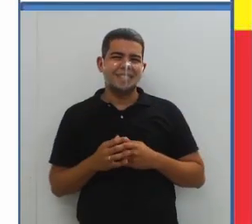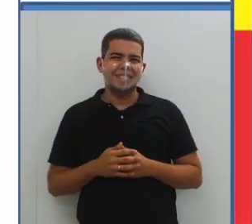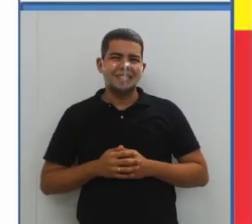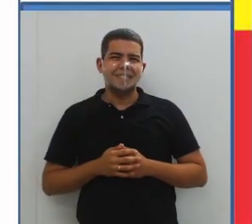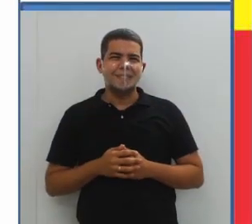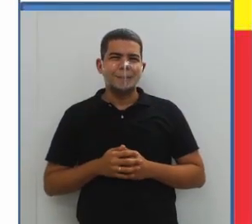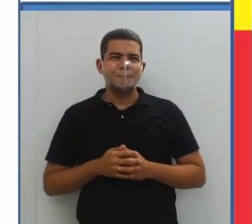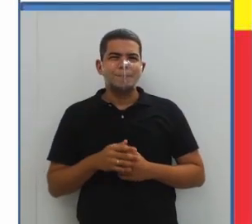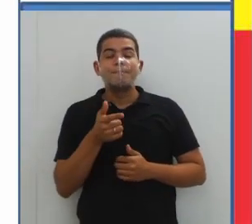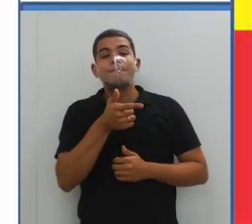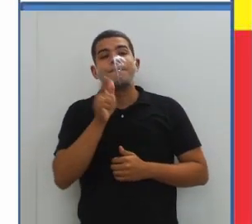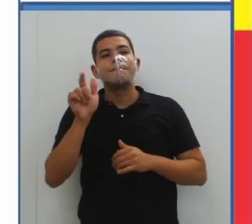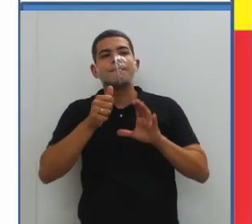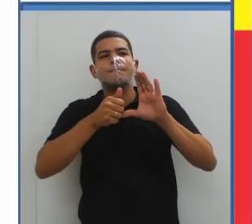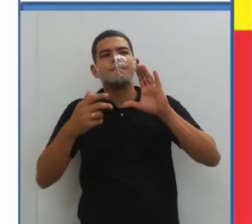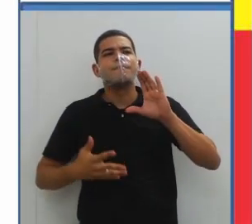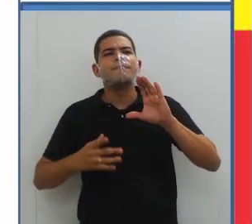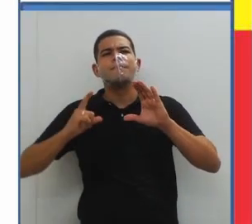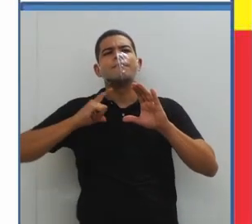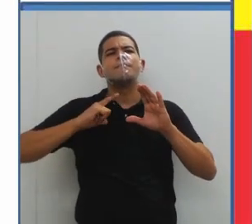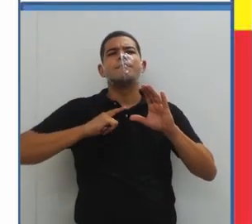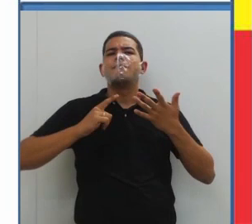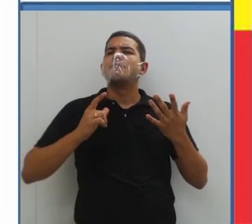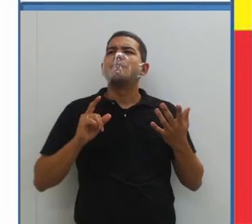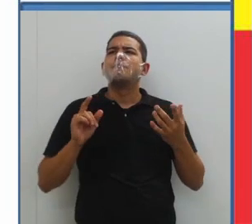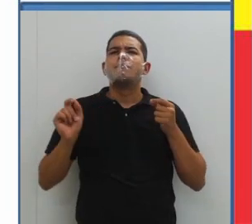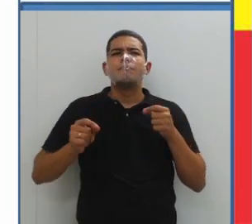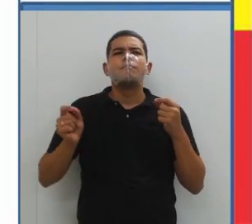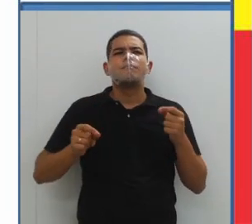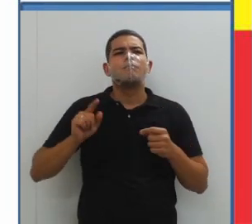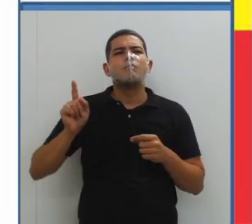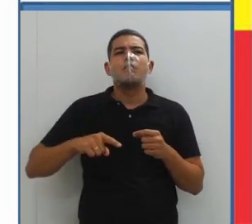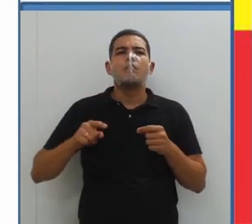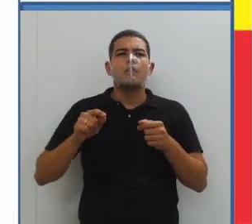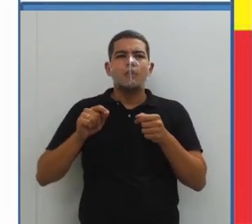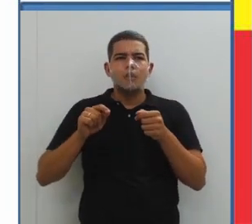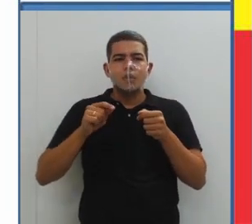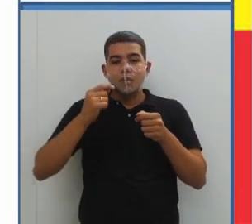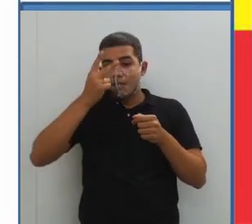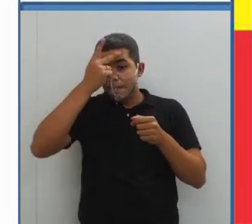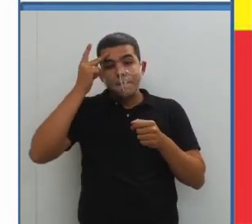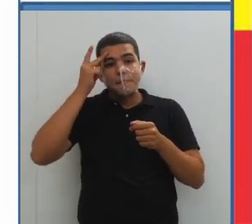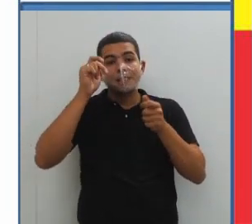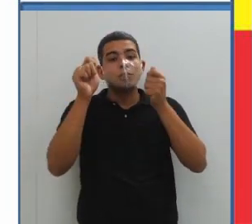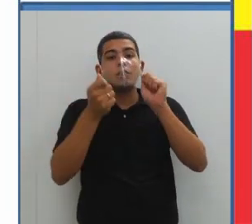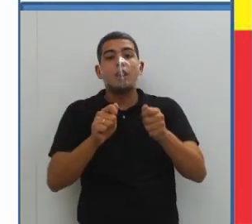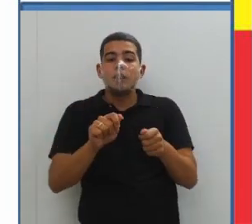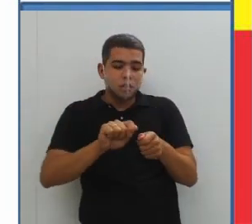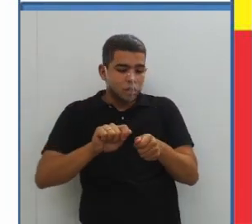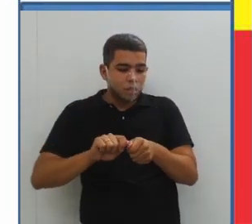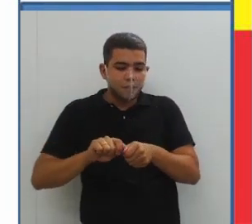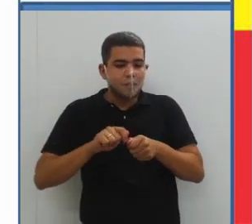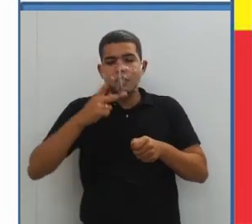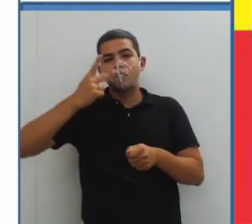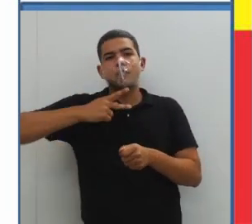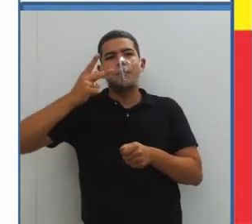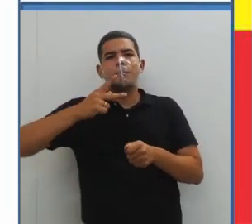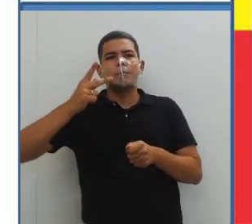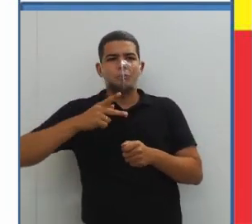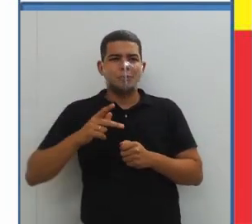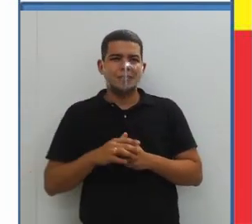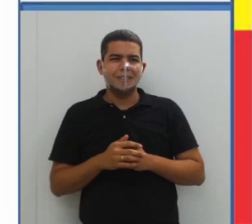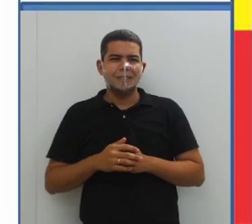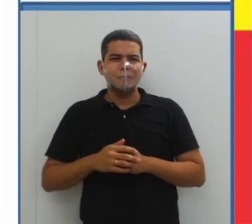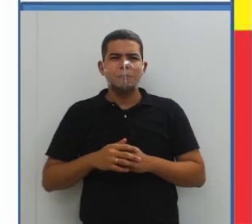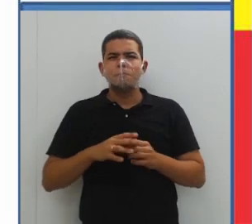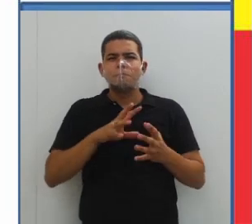das características dos brinquedos populares é que normalmente ele é um produto artesanal, agindo de forma